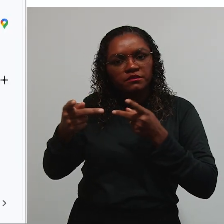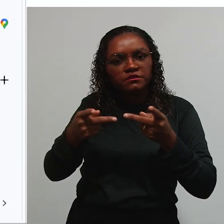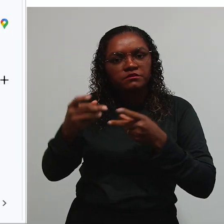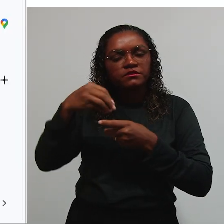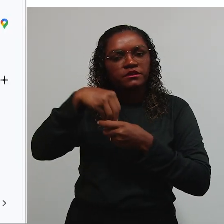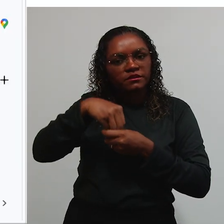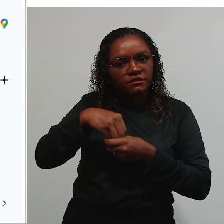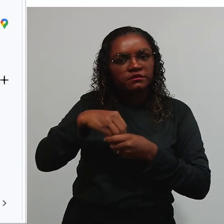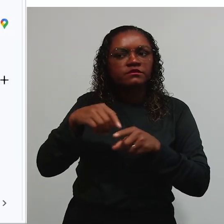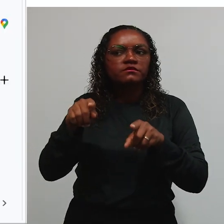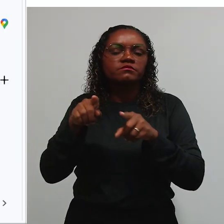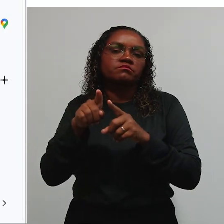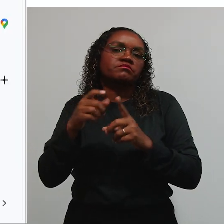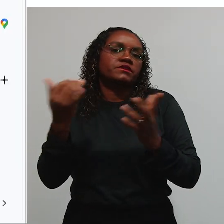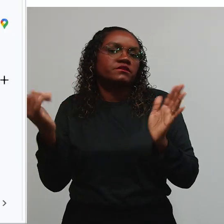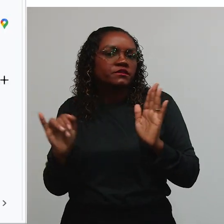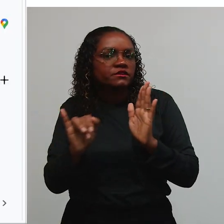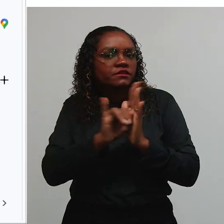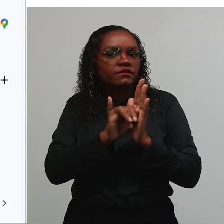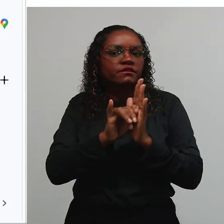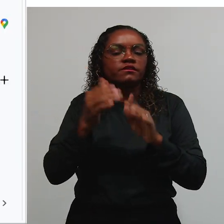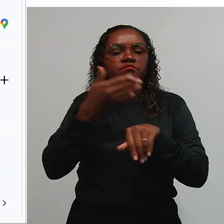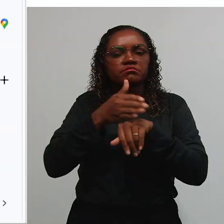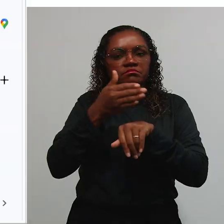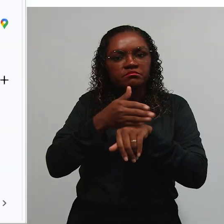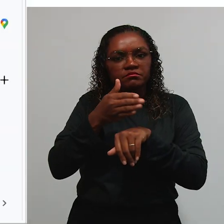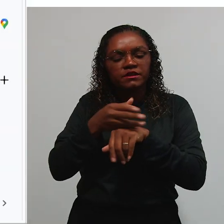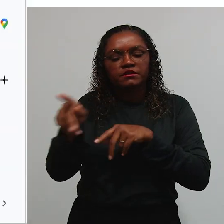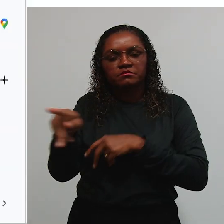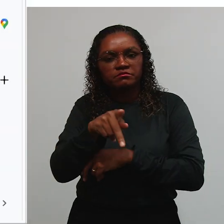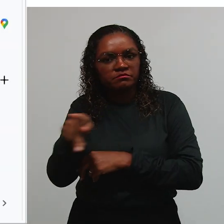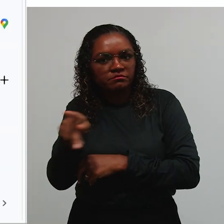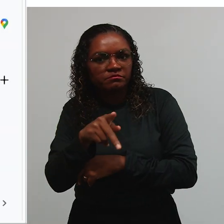projeto Identidade e Prática Docente,